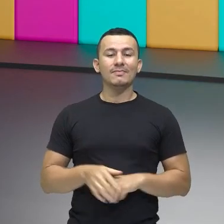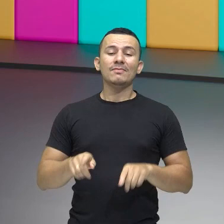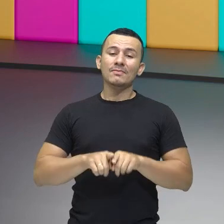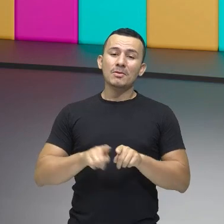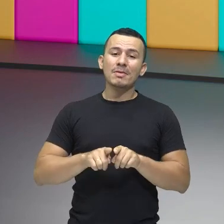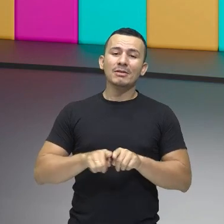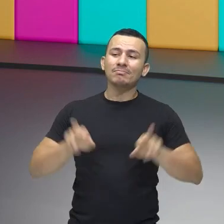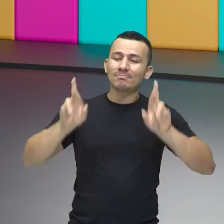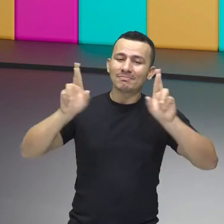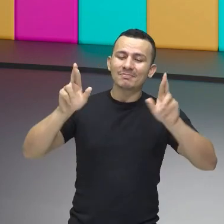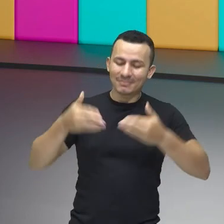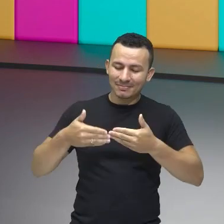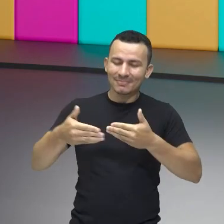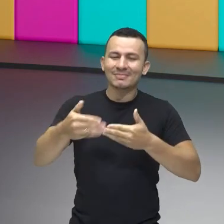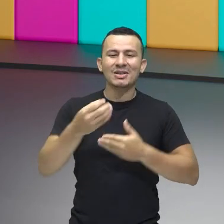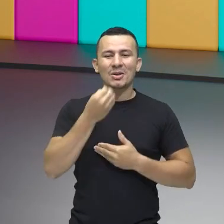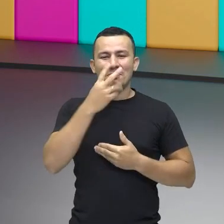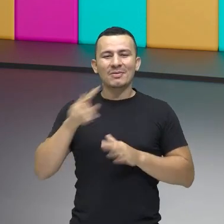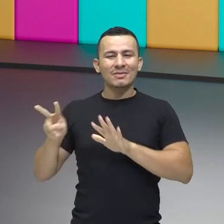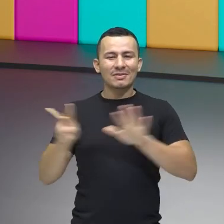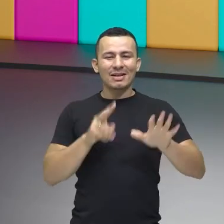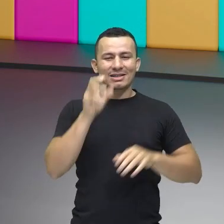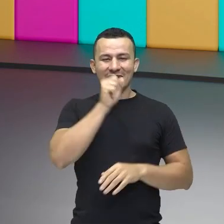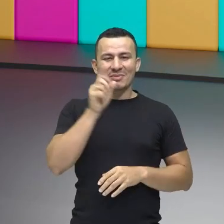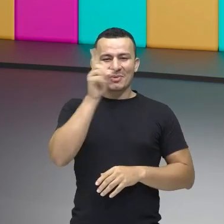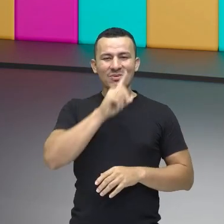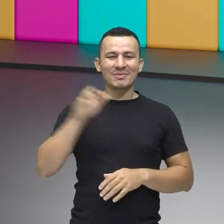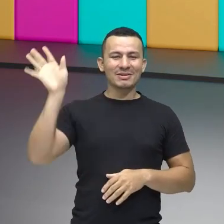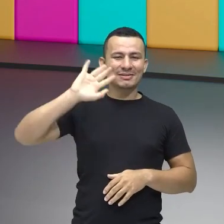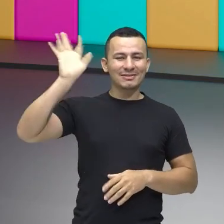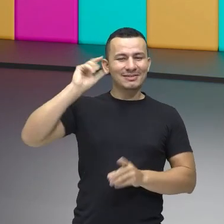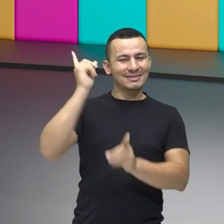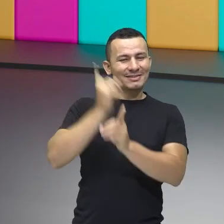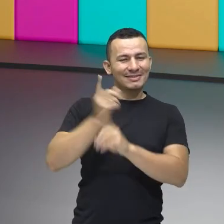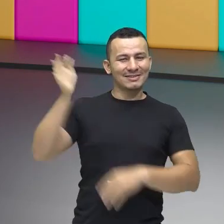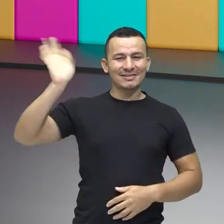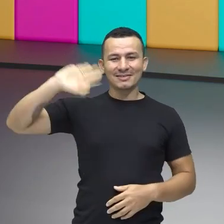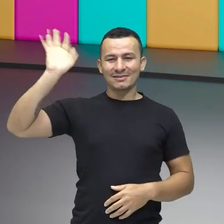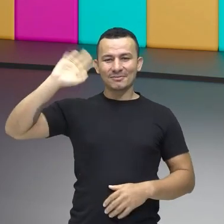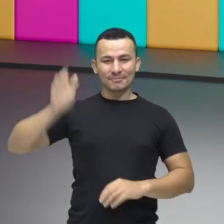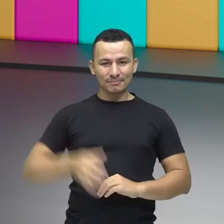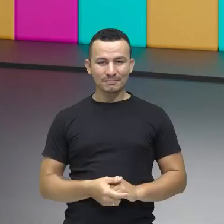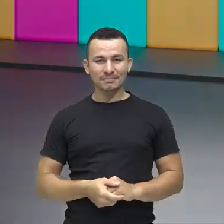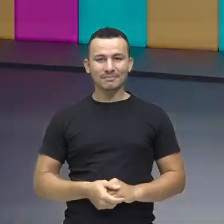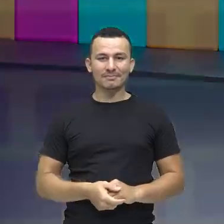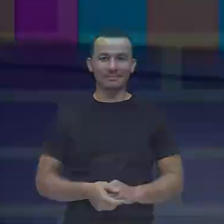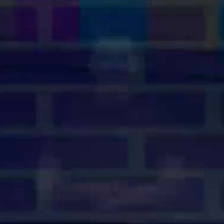final de semana e até a próxima, pessoal. Tchau! Obrigado, tchau, tchau.